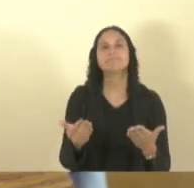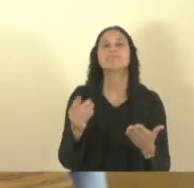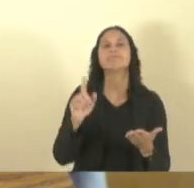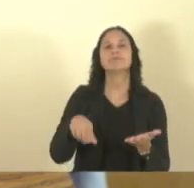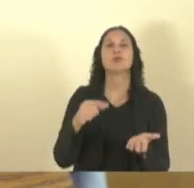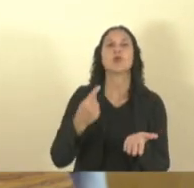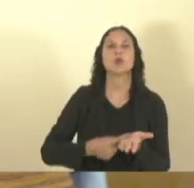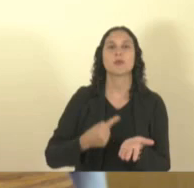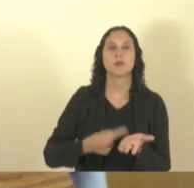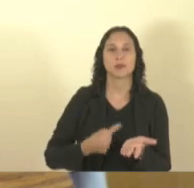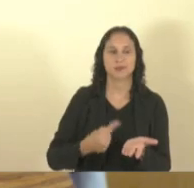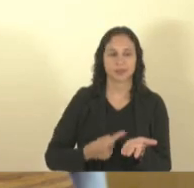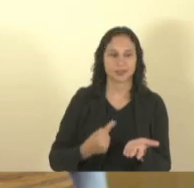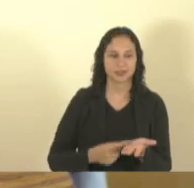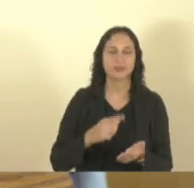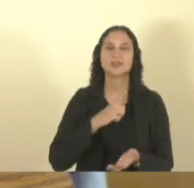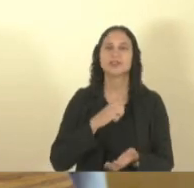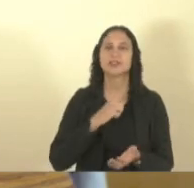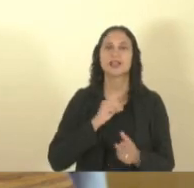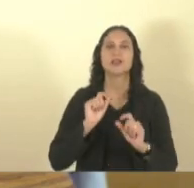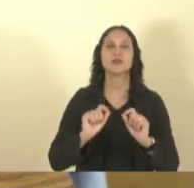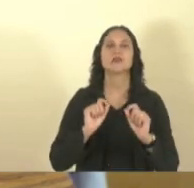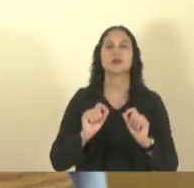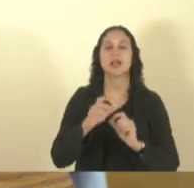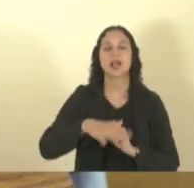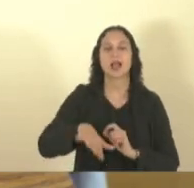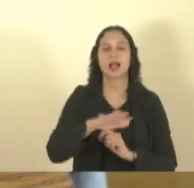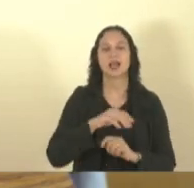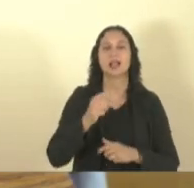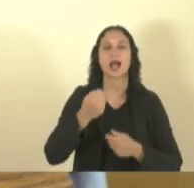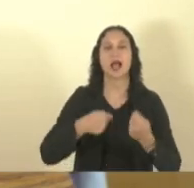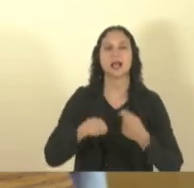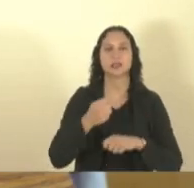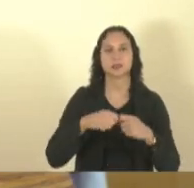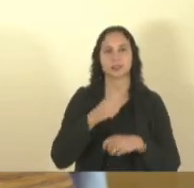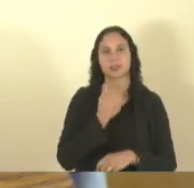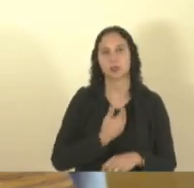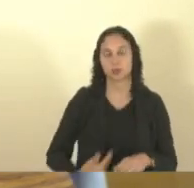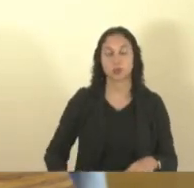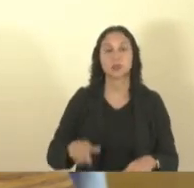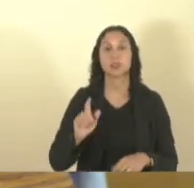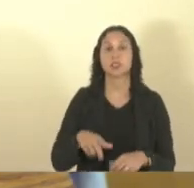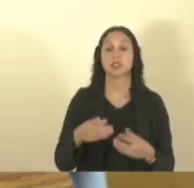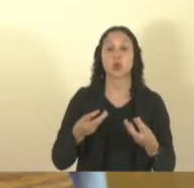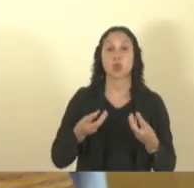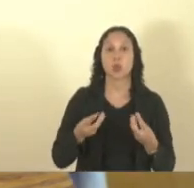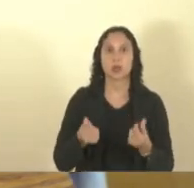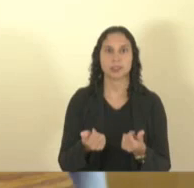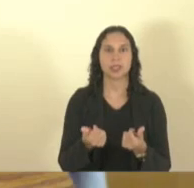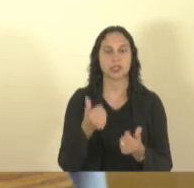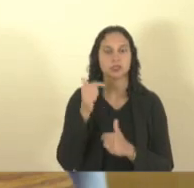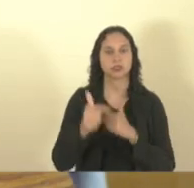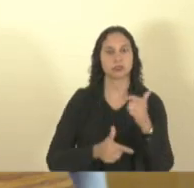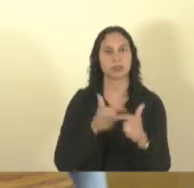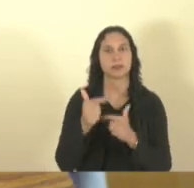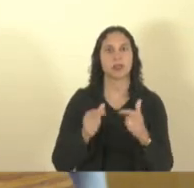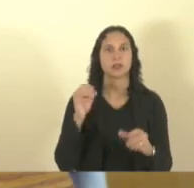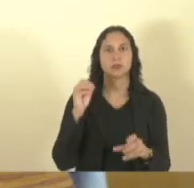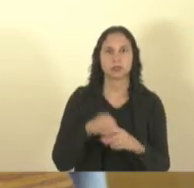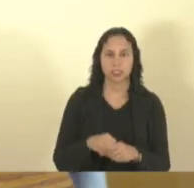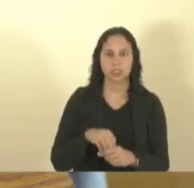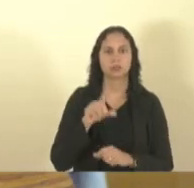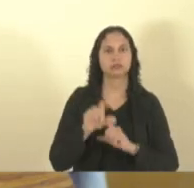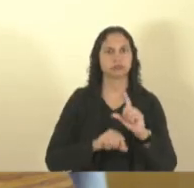compromisso, né, que têm com os resultados da administração pública e pela qualidade que emprestam à tomada de decisões de todos